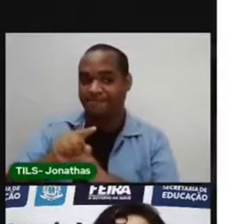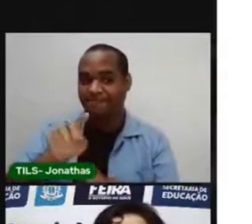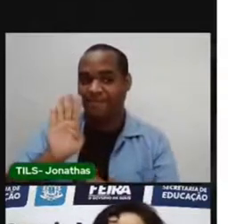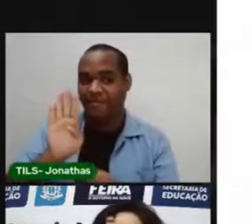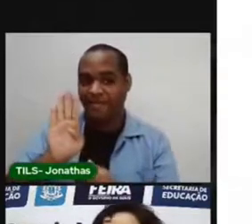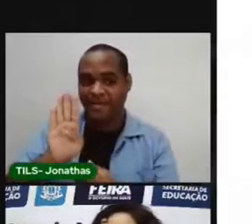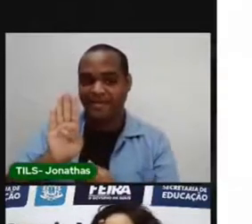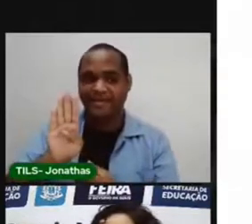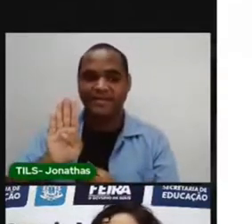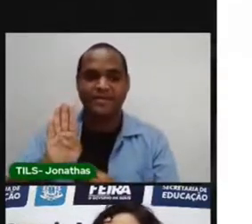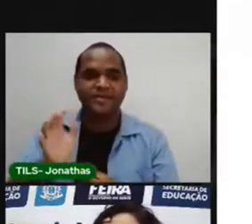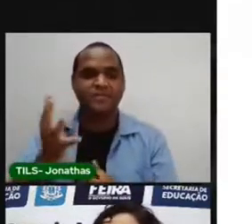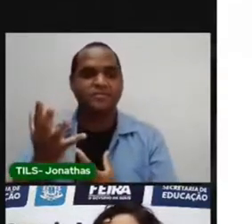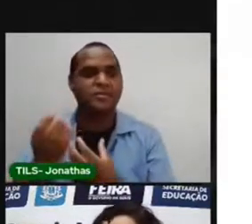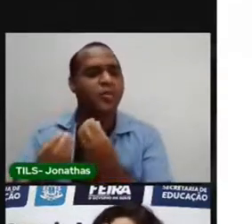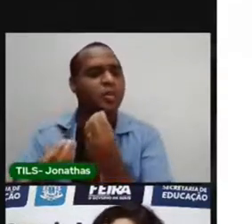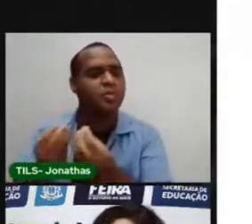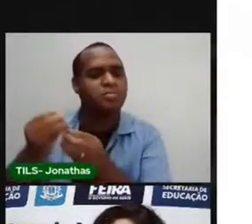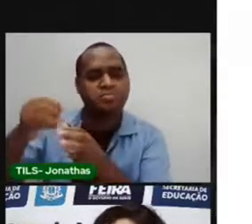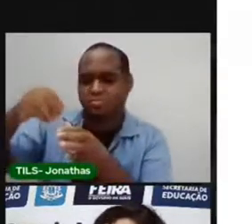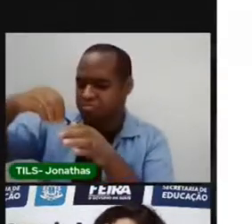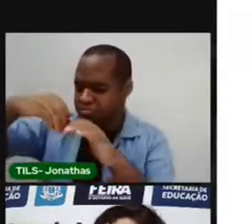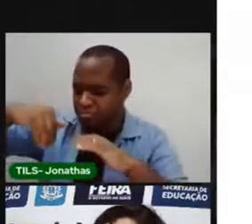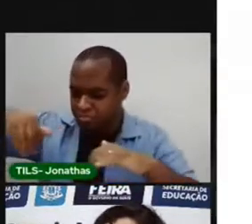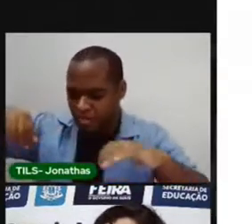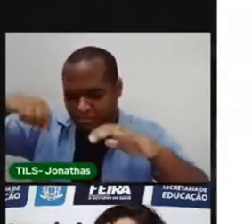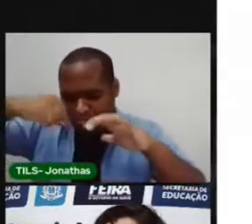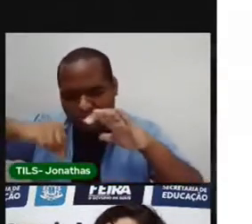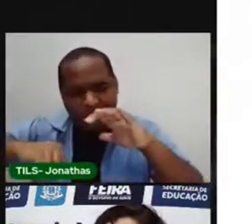perguntinha. Como é o buraco?